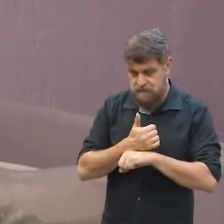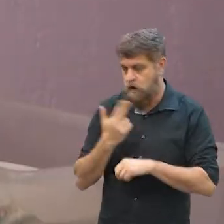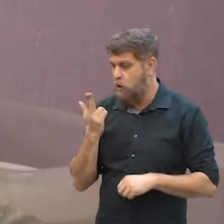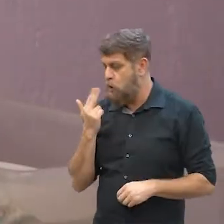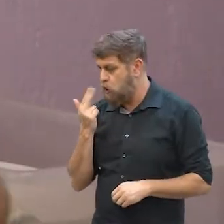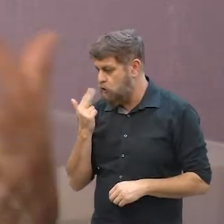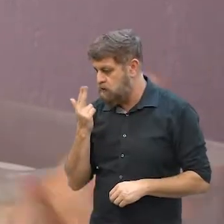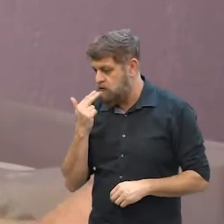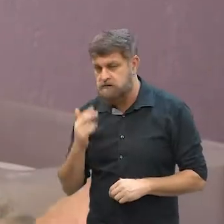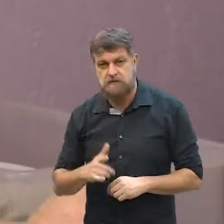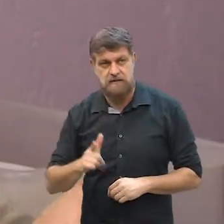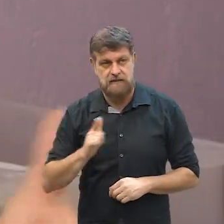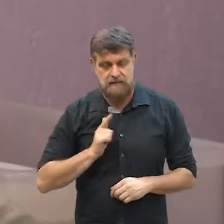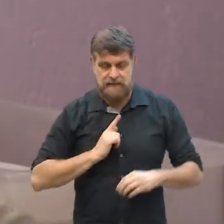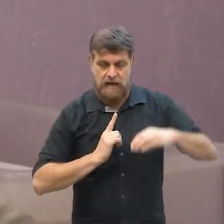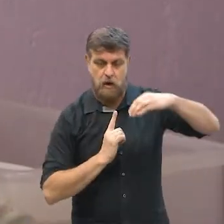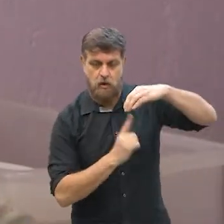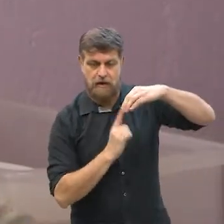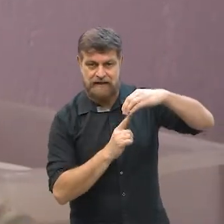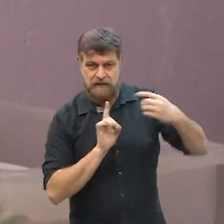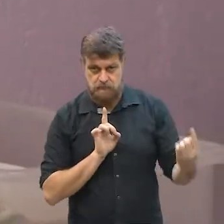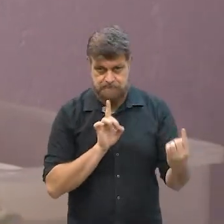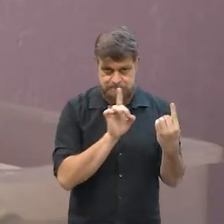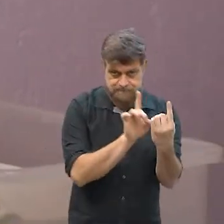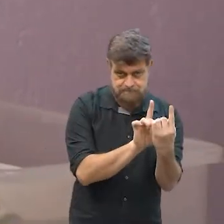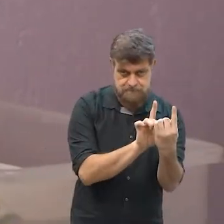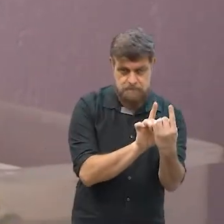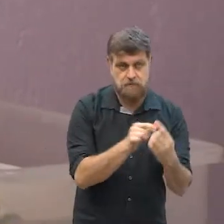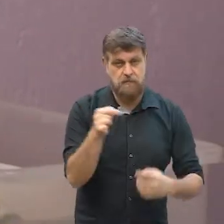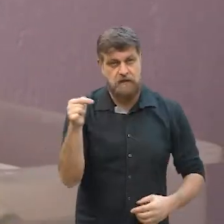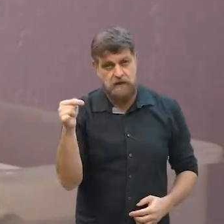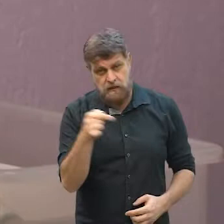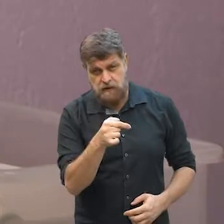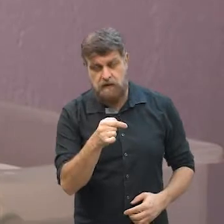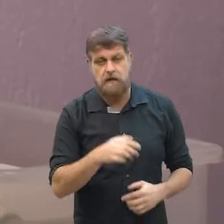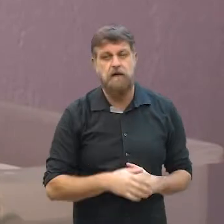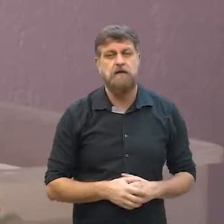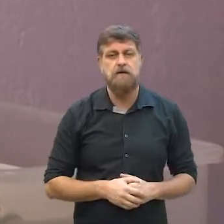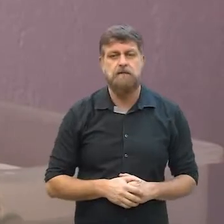vou falar mais do nutricionista clínico, tá? Ele vai